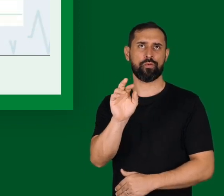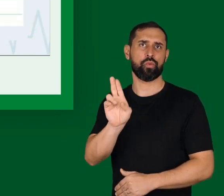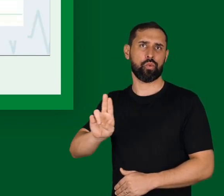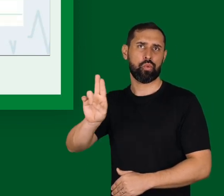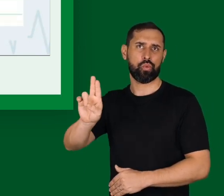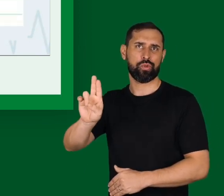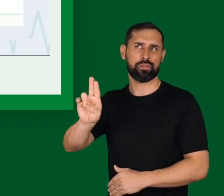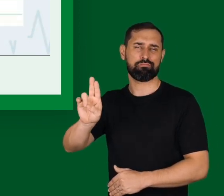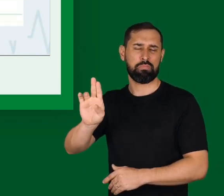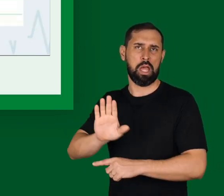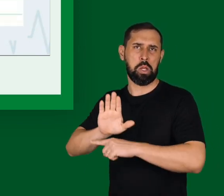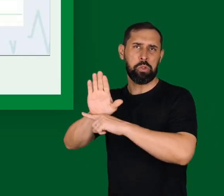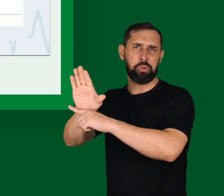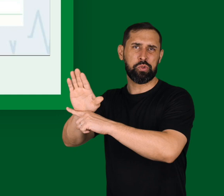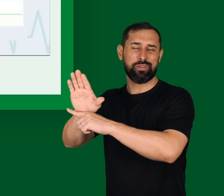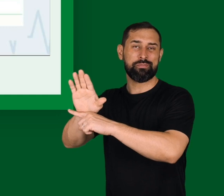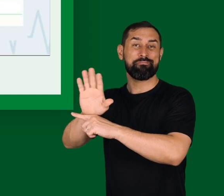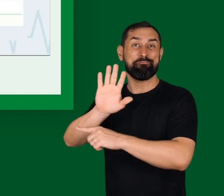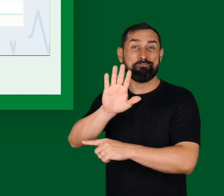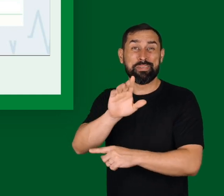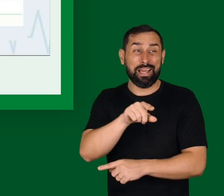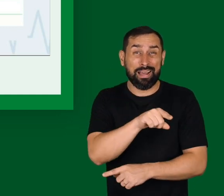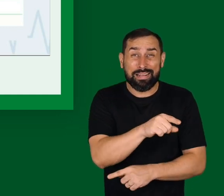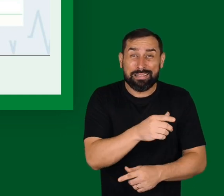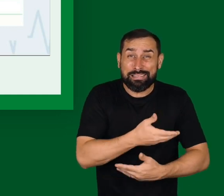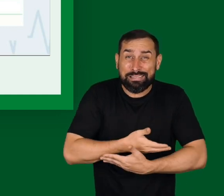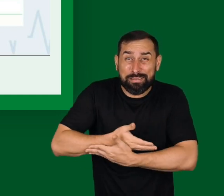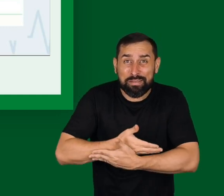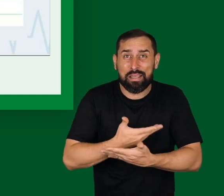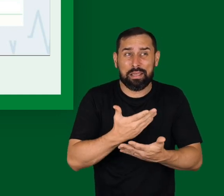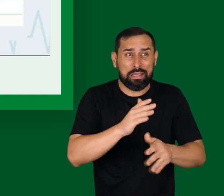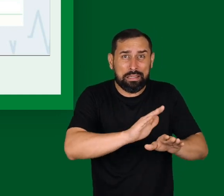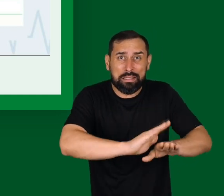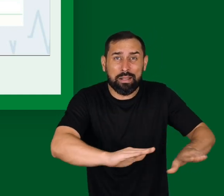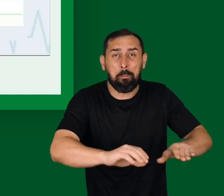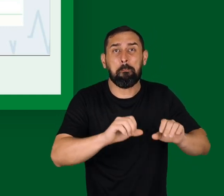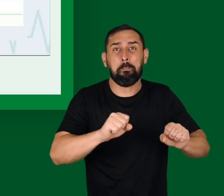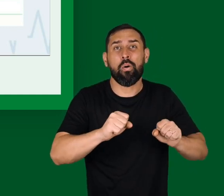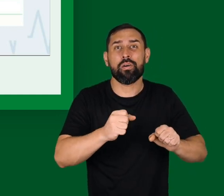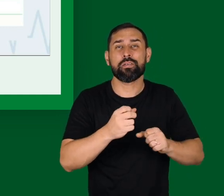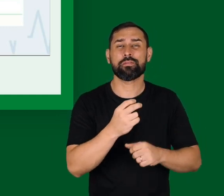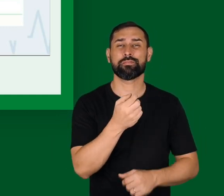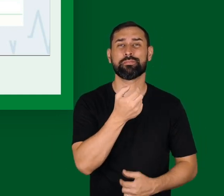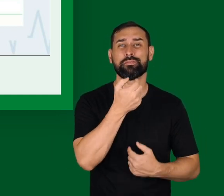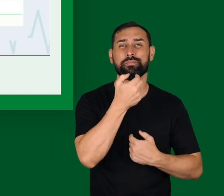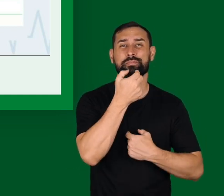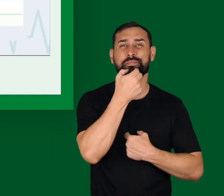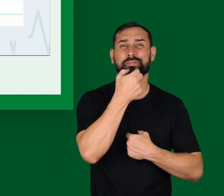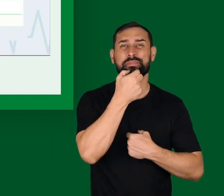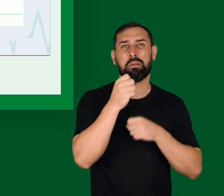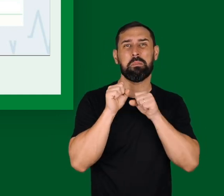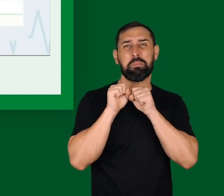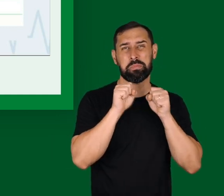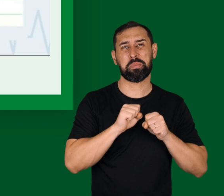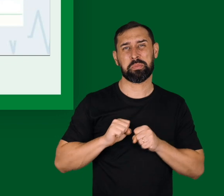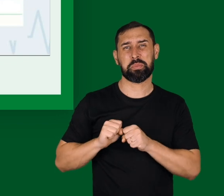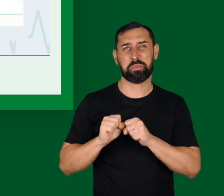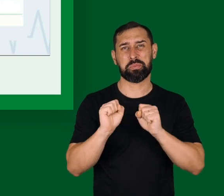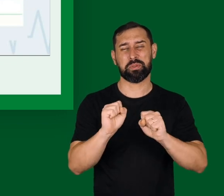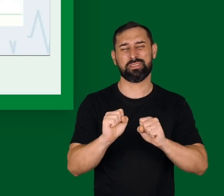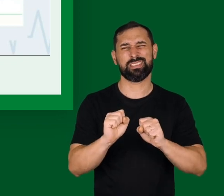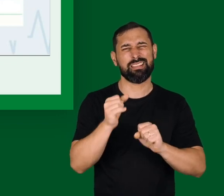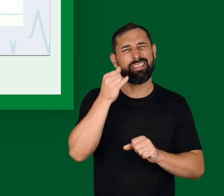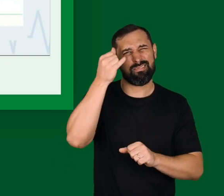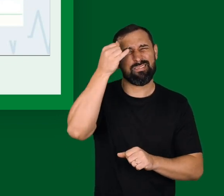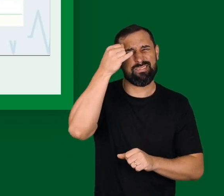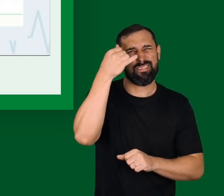mais segura, na criança ele pode levar à obstrução total daquela via aérea ou lesão da via aérea. Então a gente dá